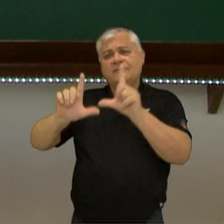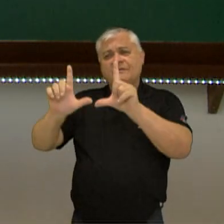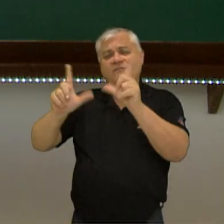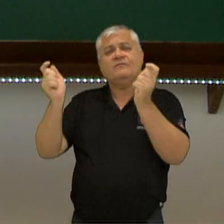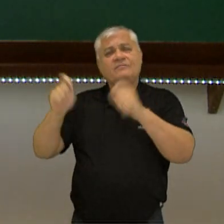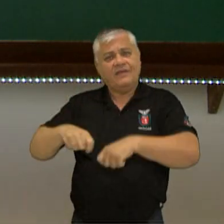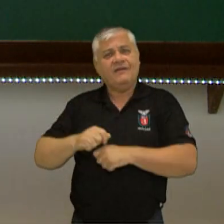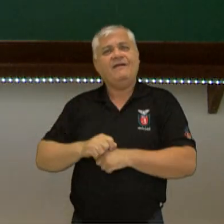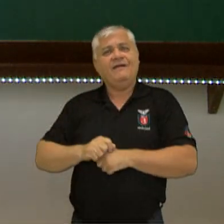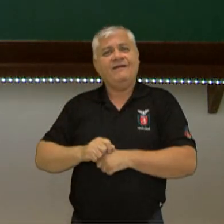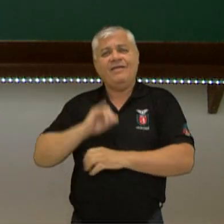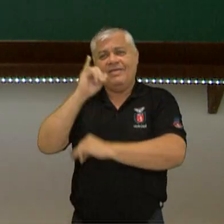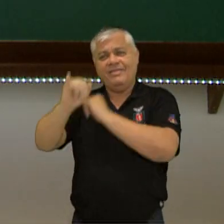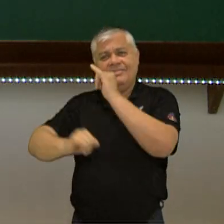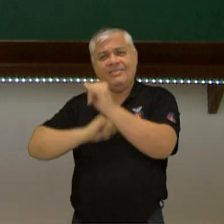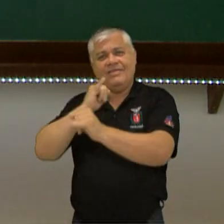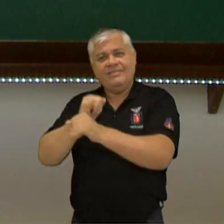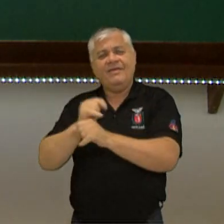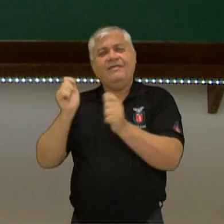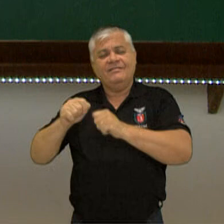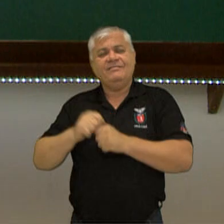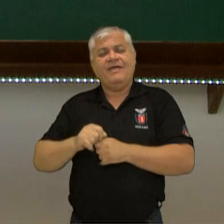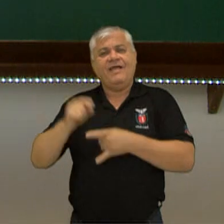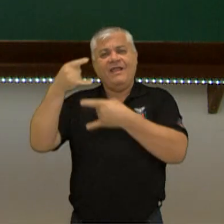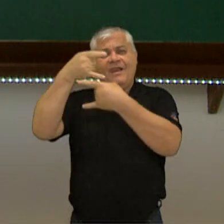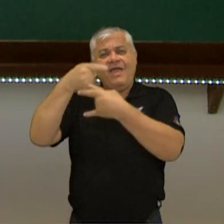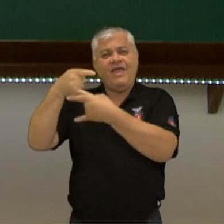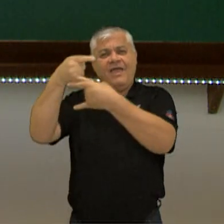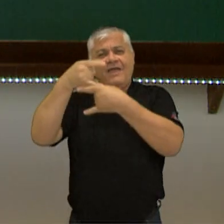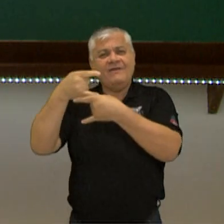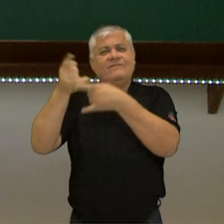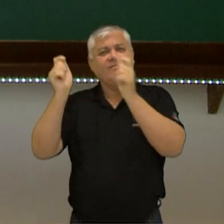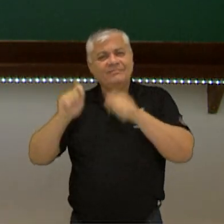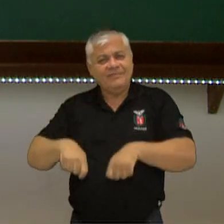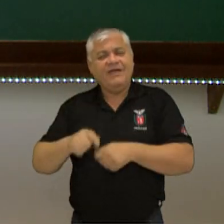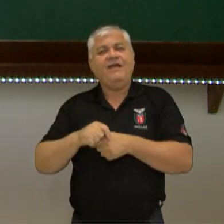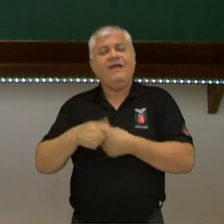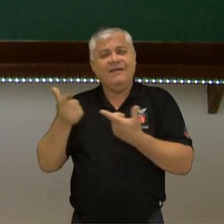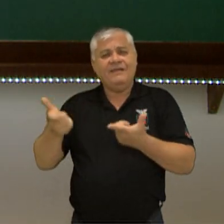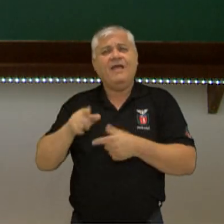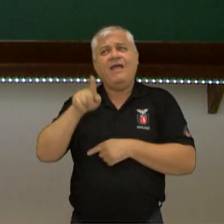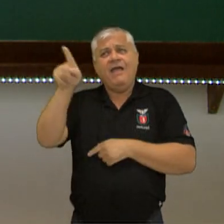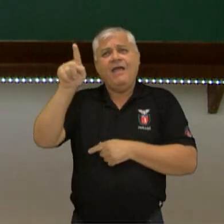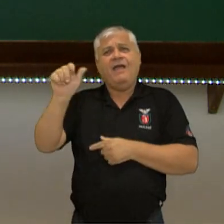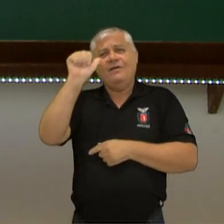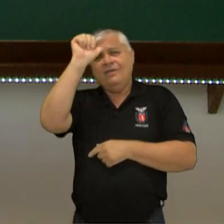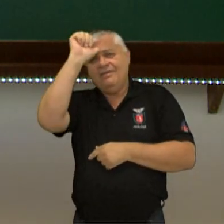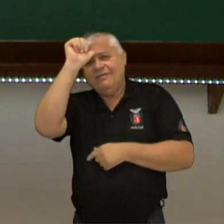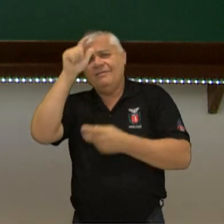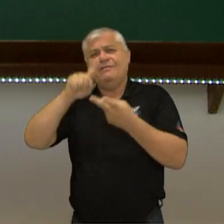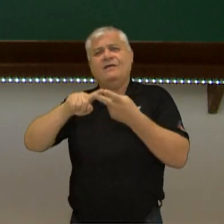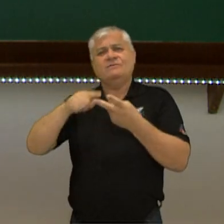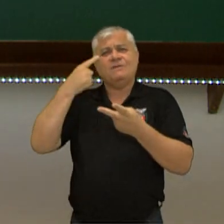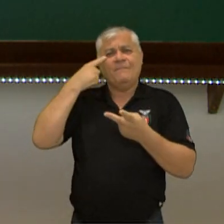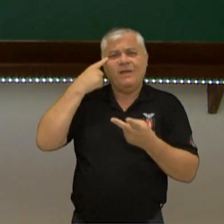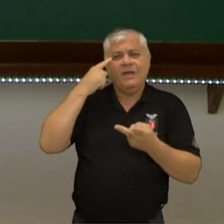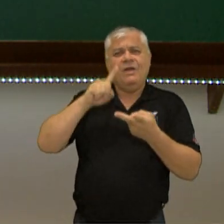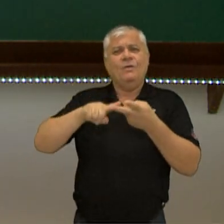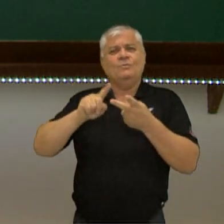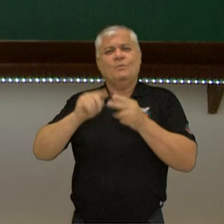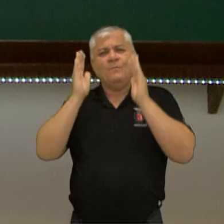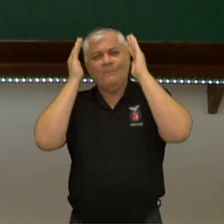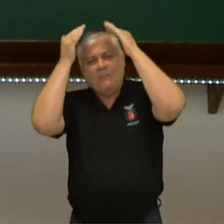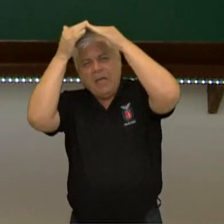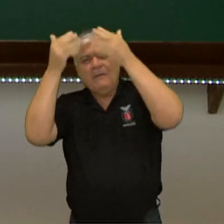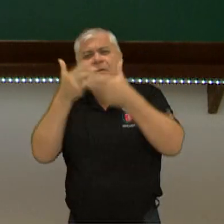num site, num blog, assistir live de líderes religiosos, do Dalai Lama, do budismo tibetano, do Papa,